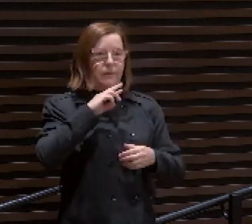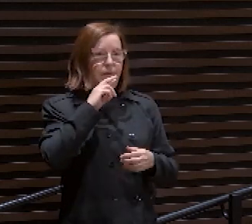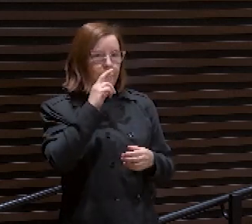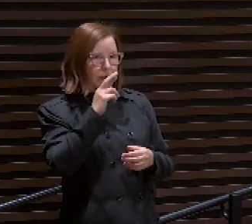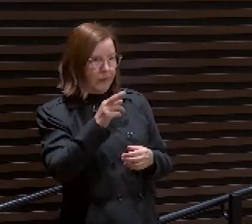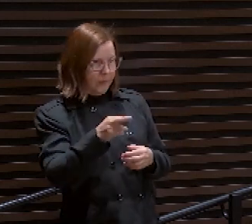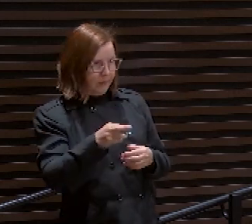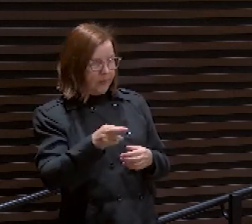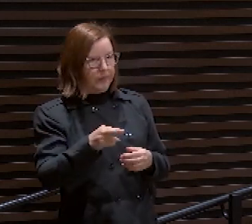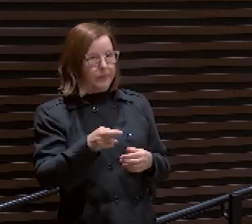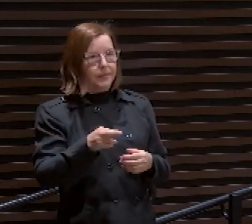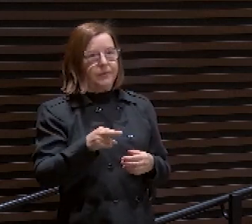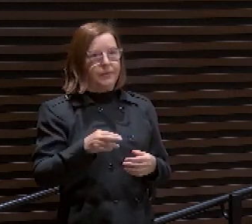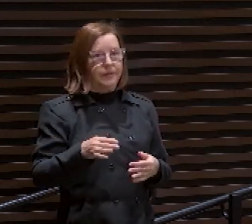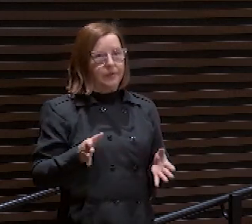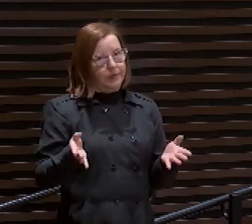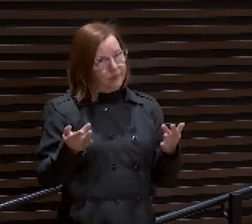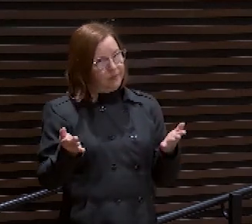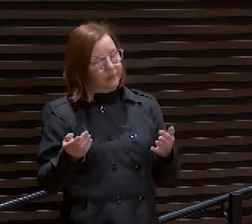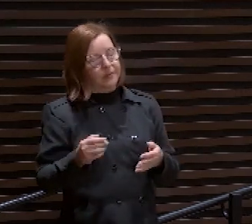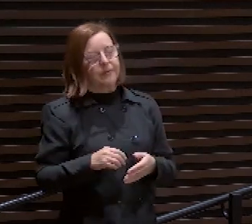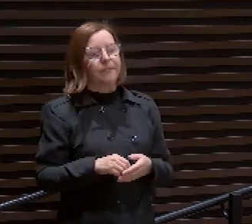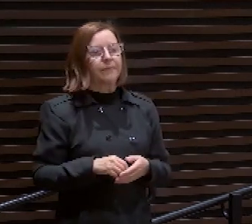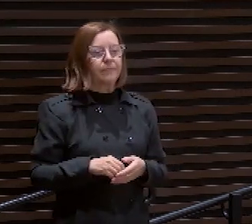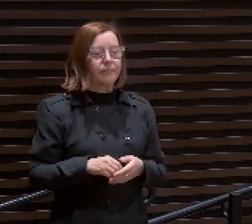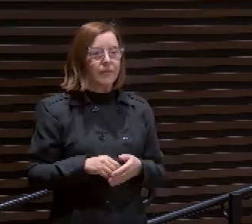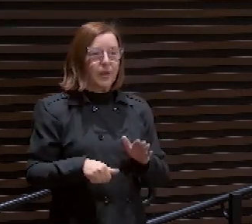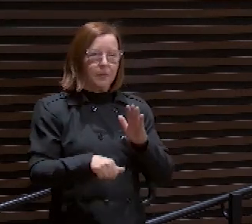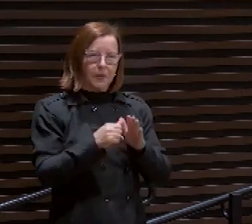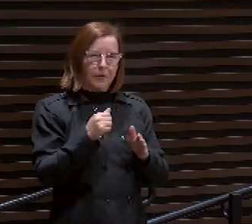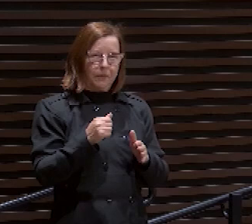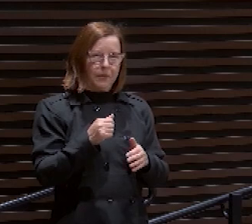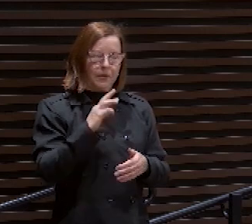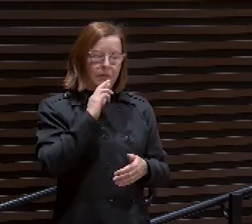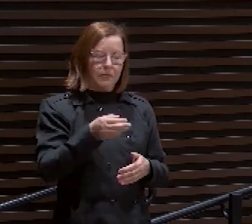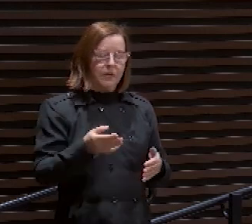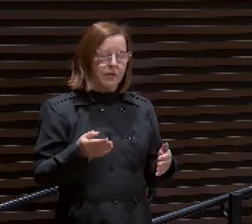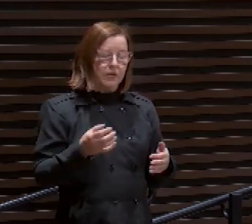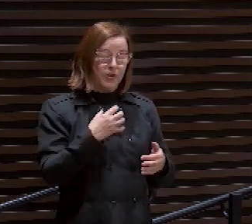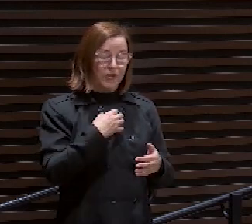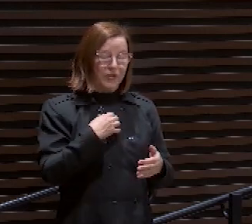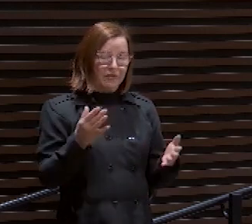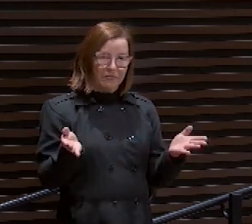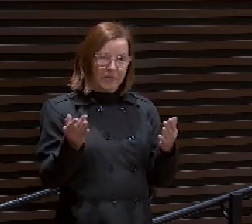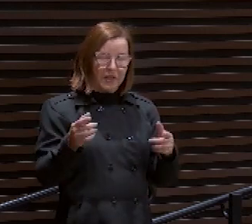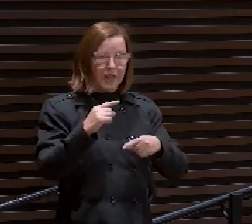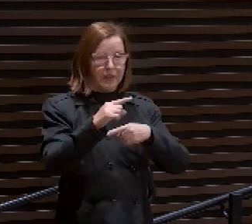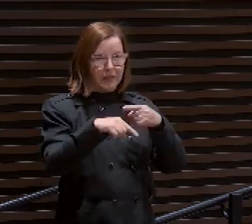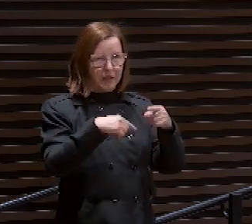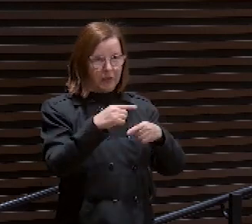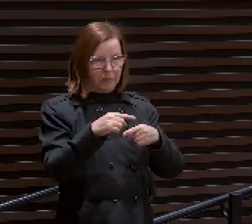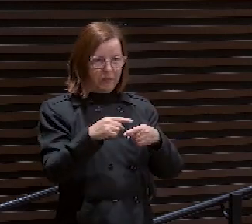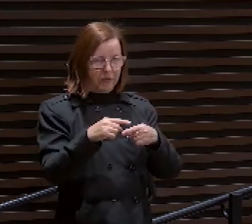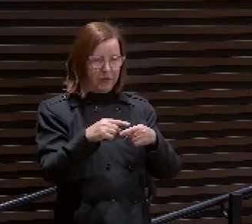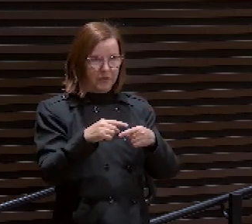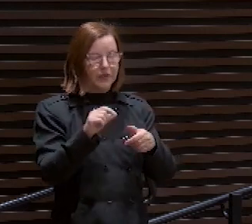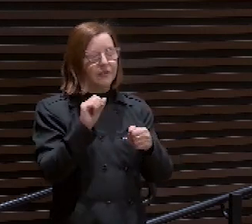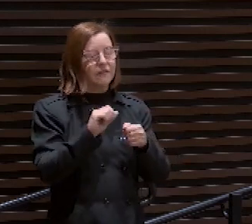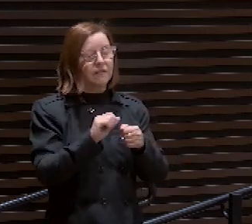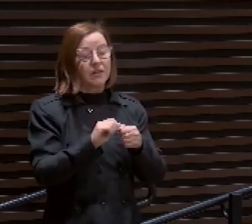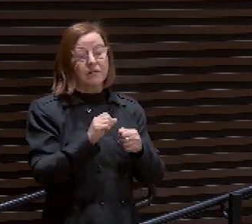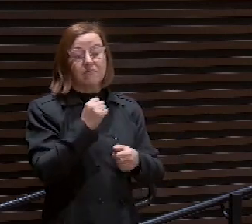rebate do mesmo jeito que veio. Então, primeiro reagir de uma forma branda e depois agir fazendo bem,